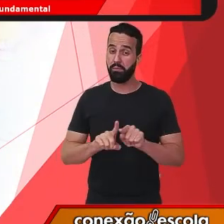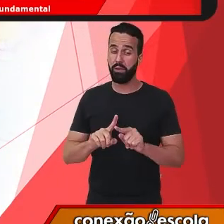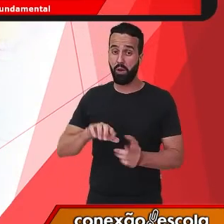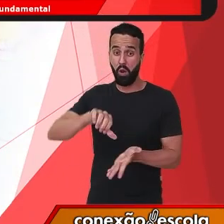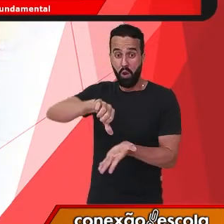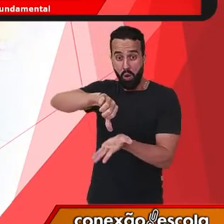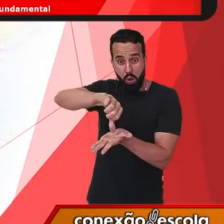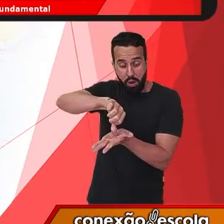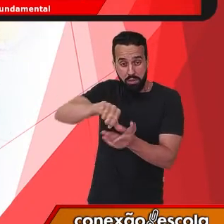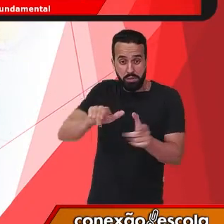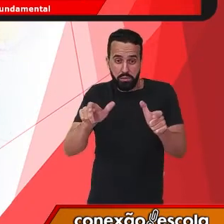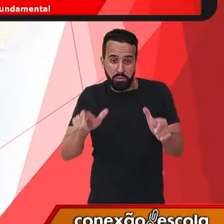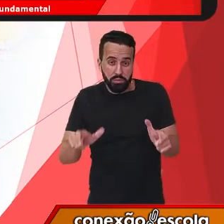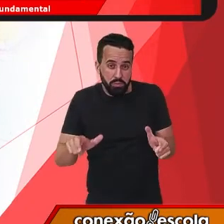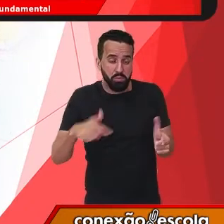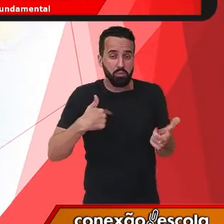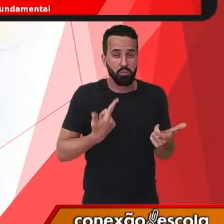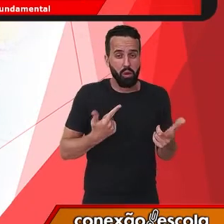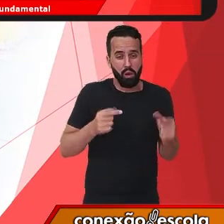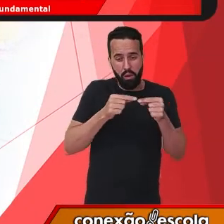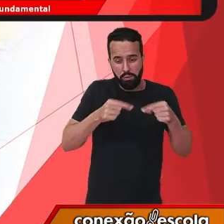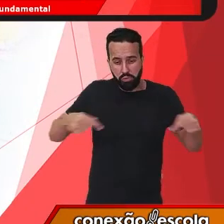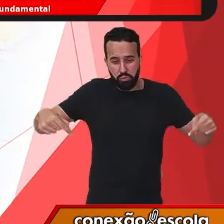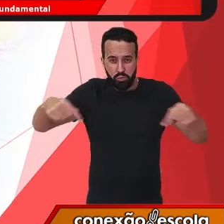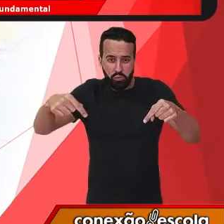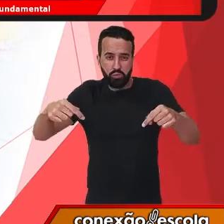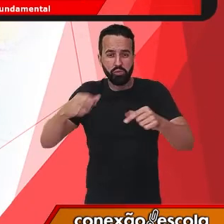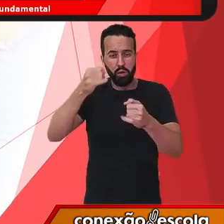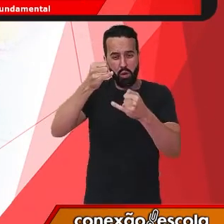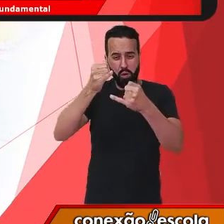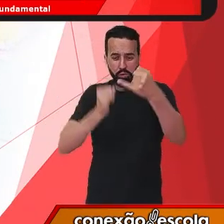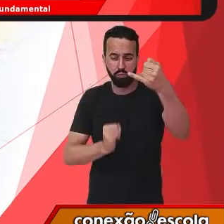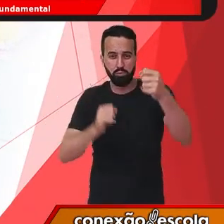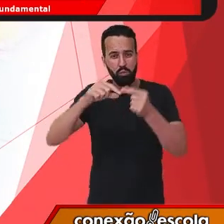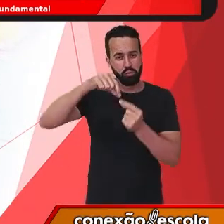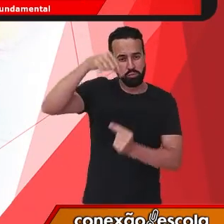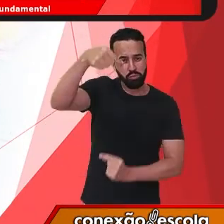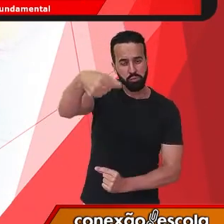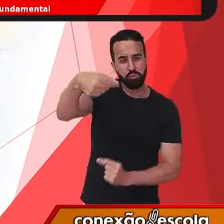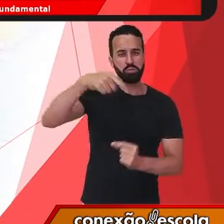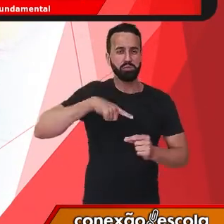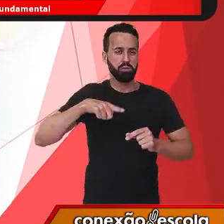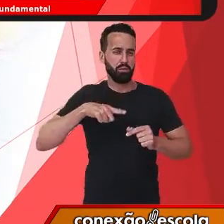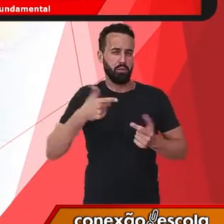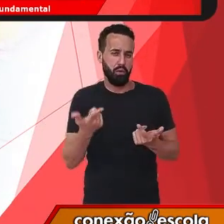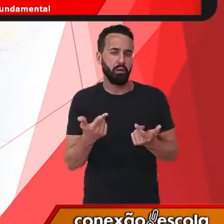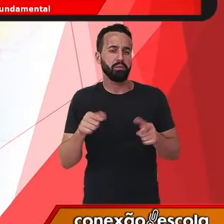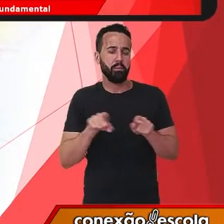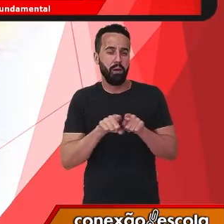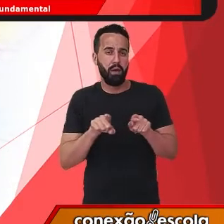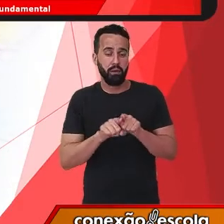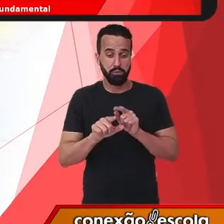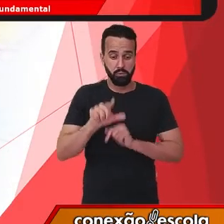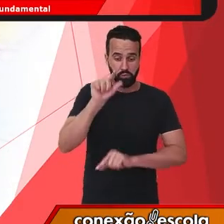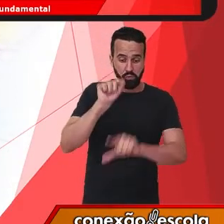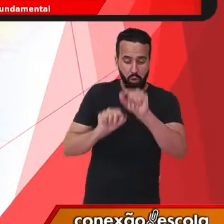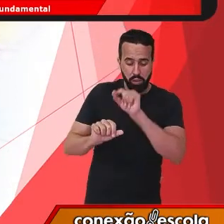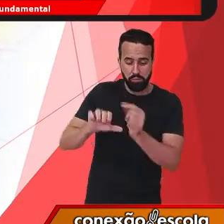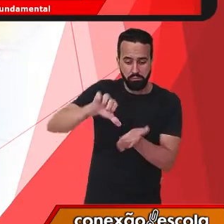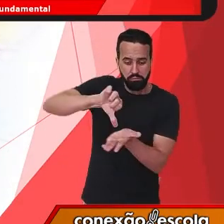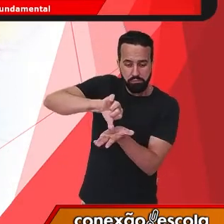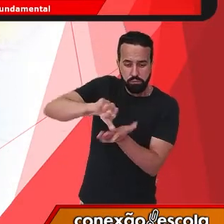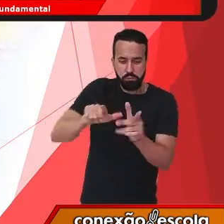geográfica Latitude Longitude então ele cruza dados de latitude cruza dados de uma atitude escolhe a língua